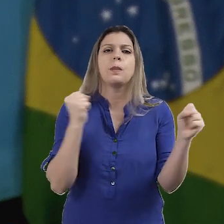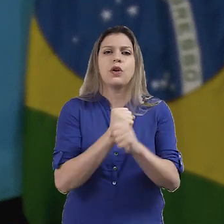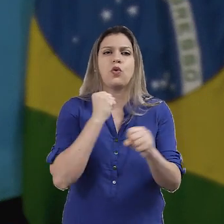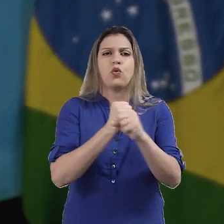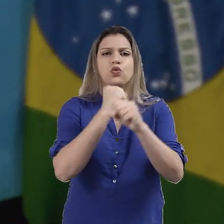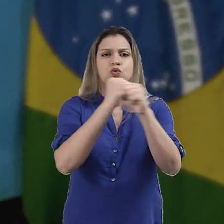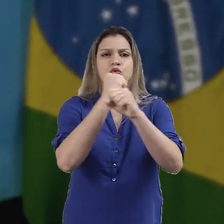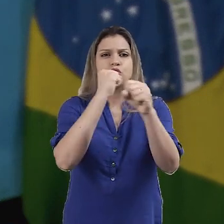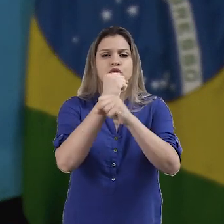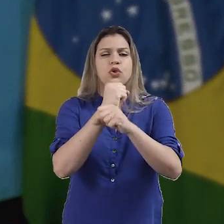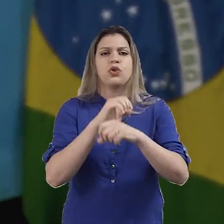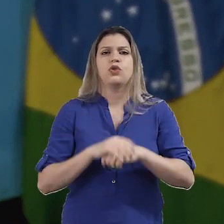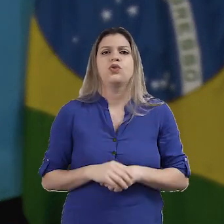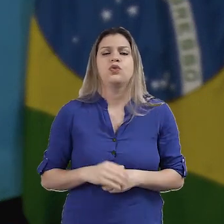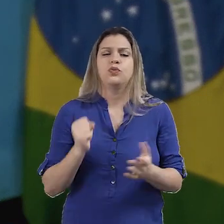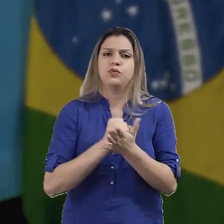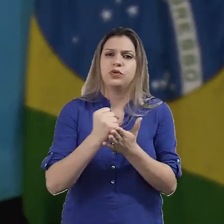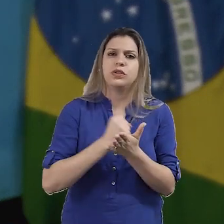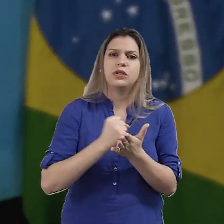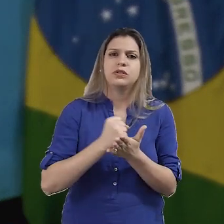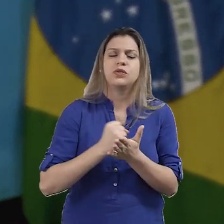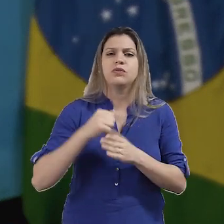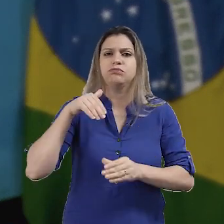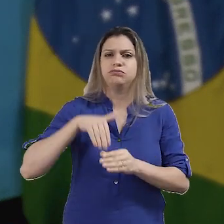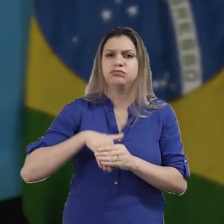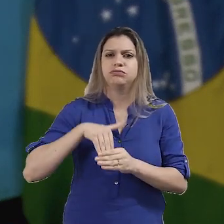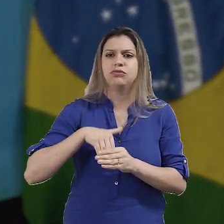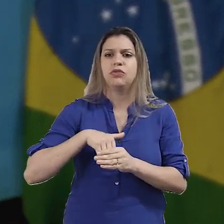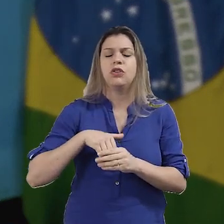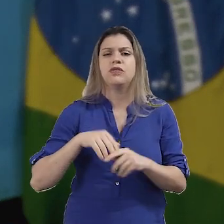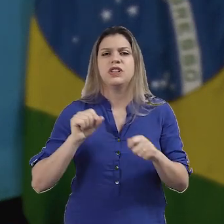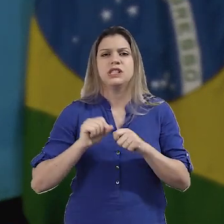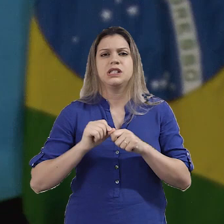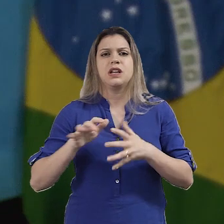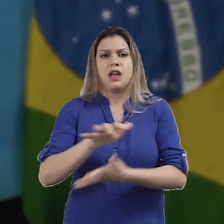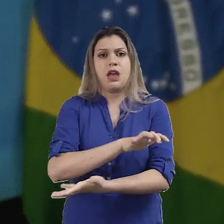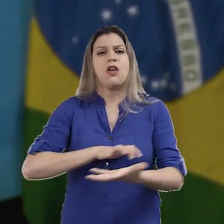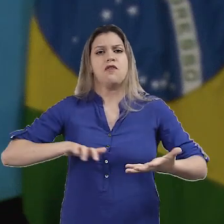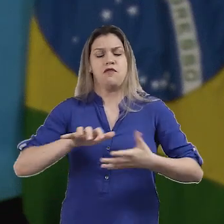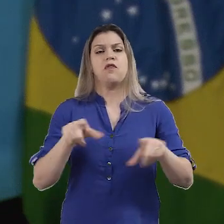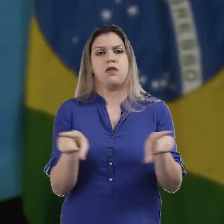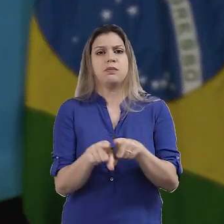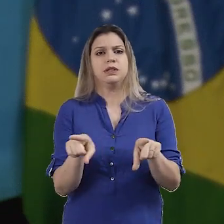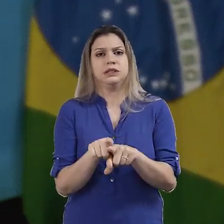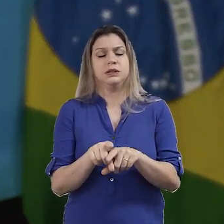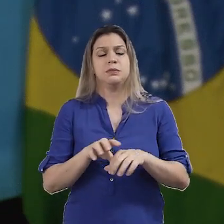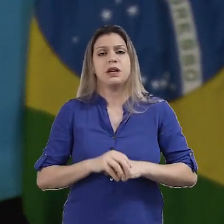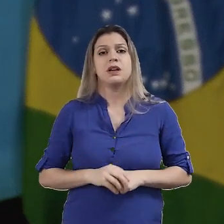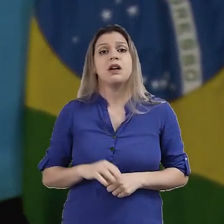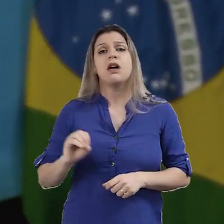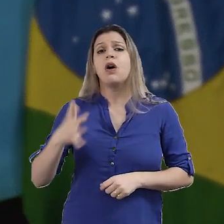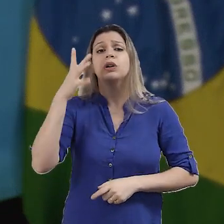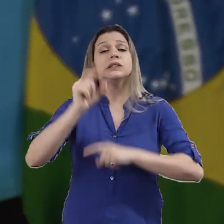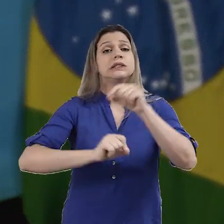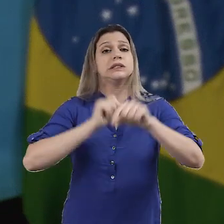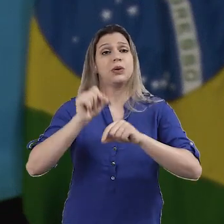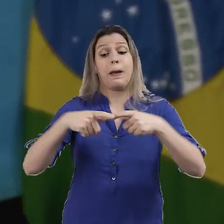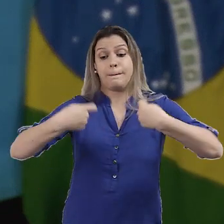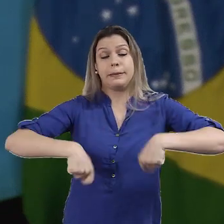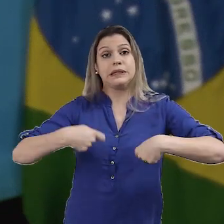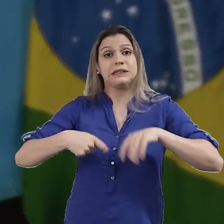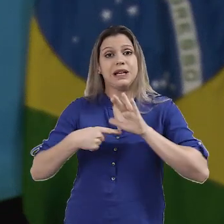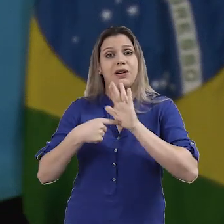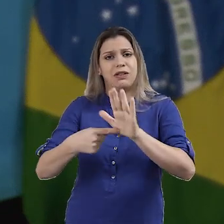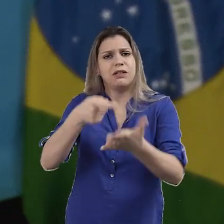para a construção de cartórios eleitorais e para fazer reformas também desses cartórios, e que ela